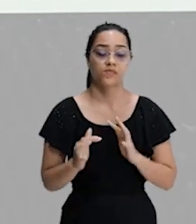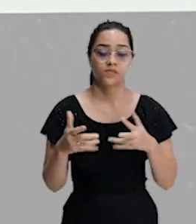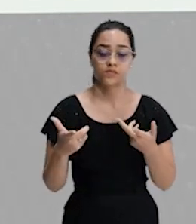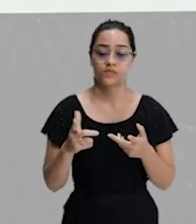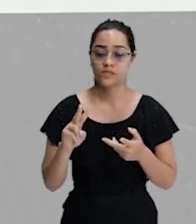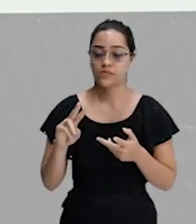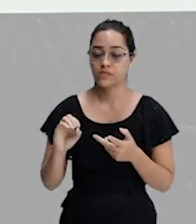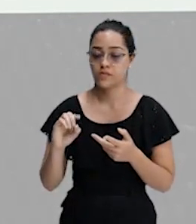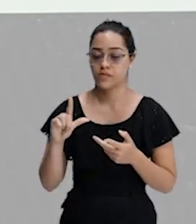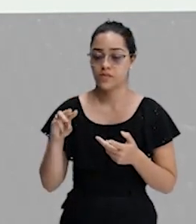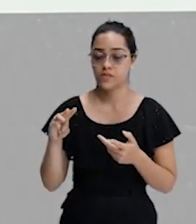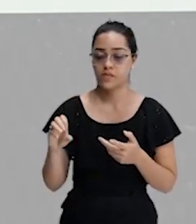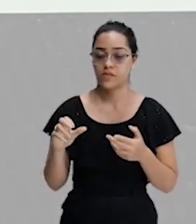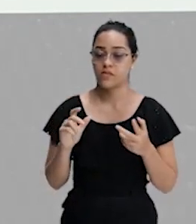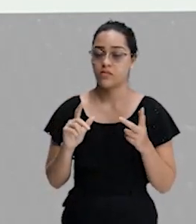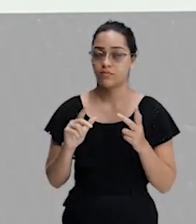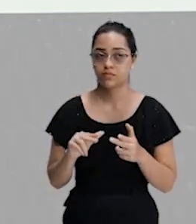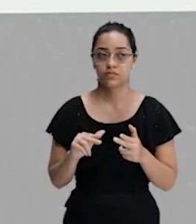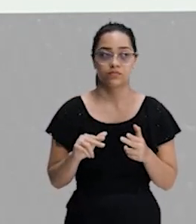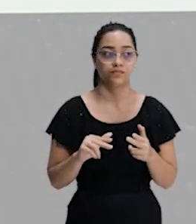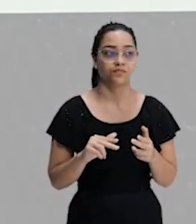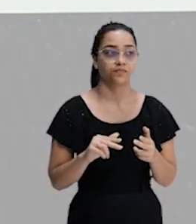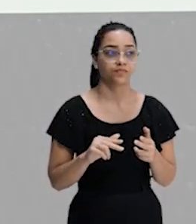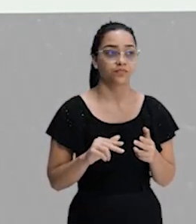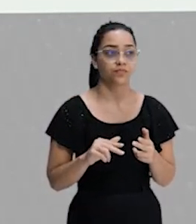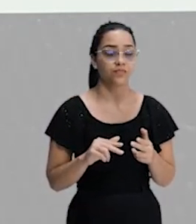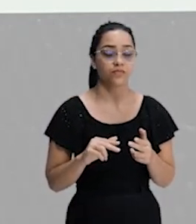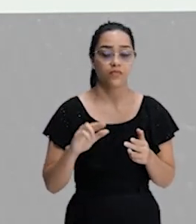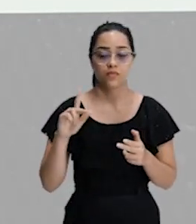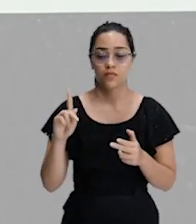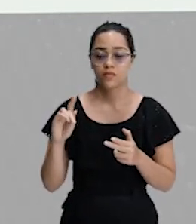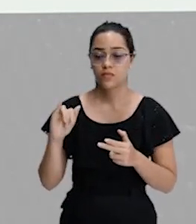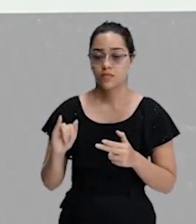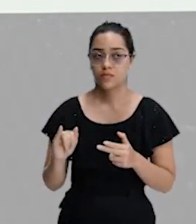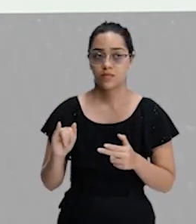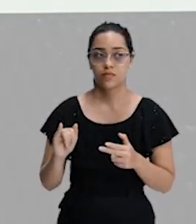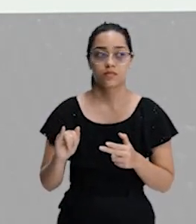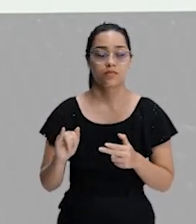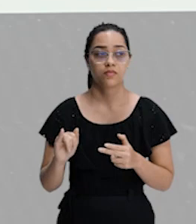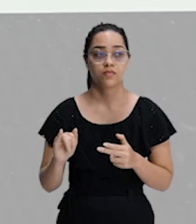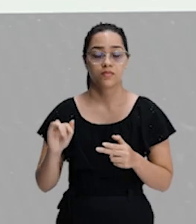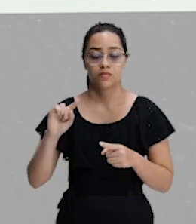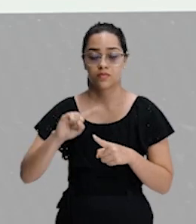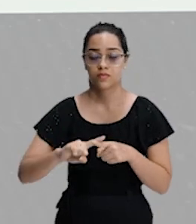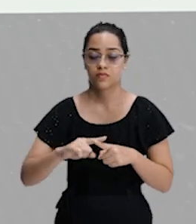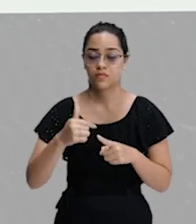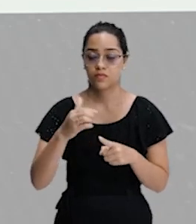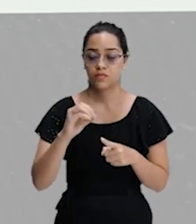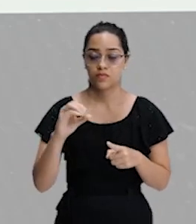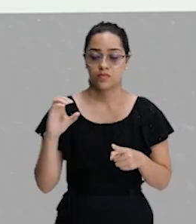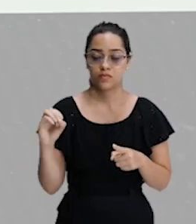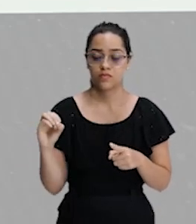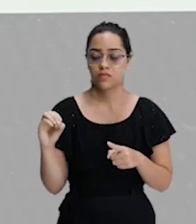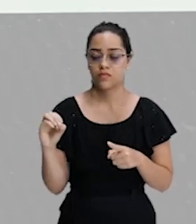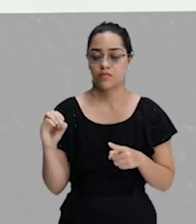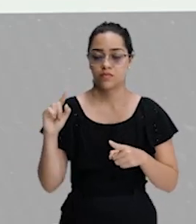esse volume aqui vai ser igual a π vezes 100